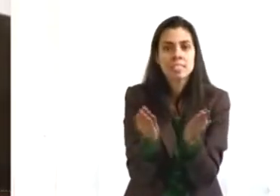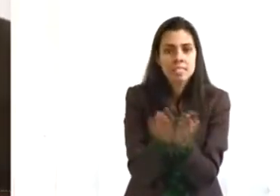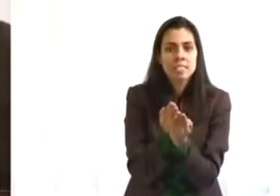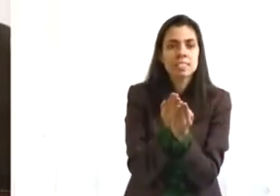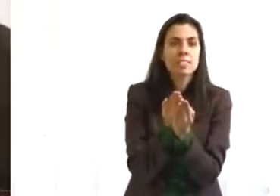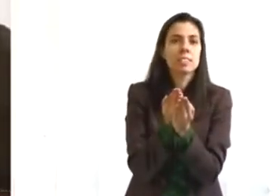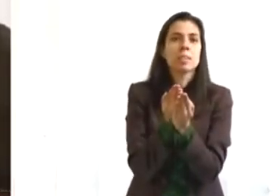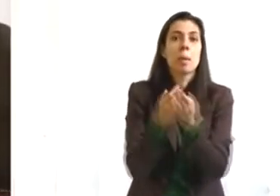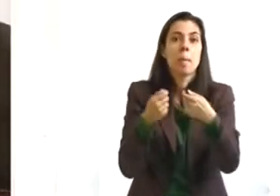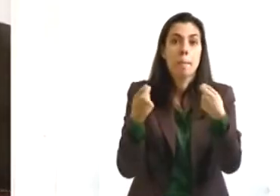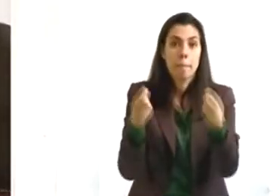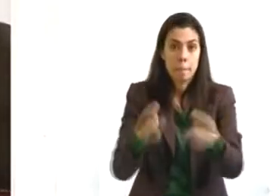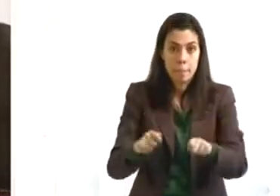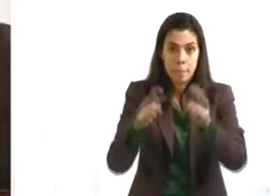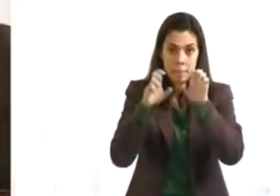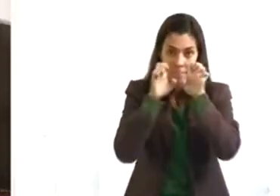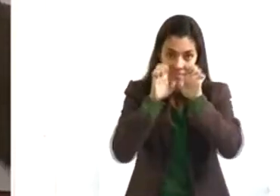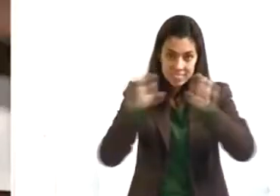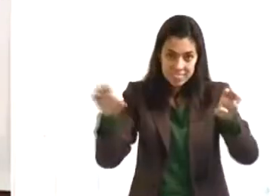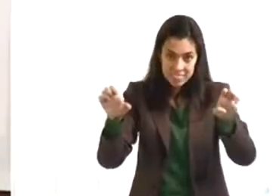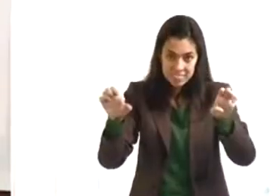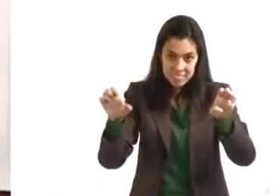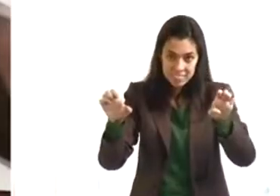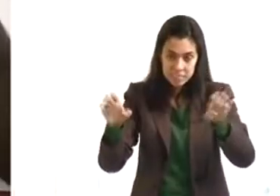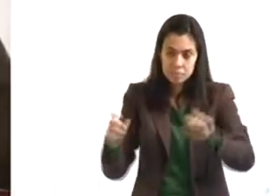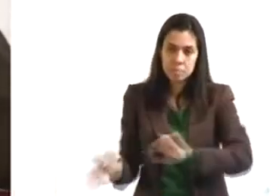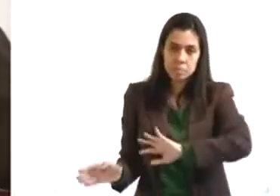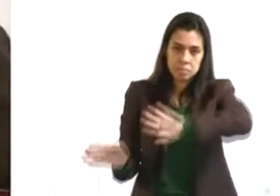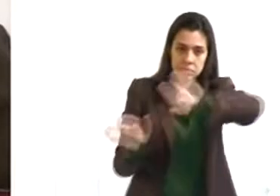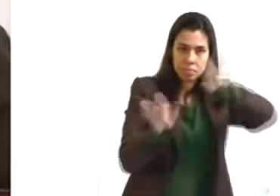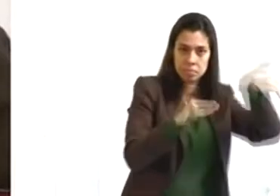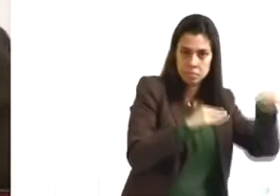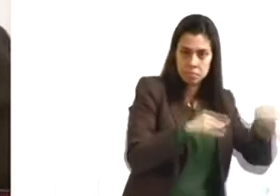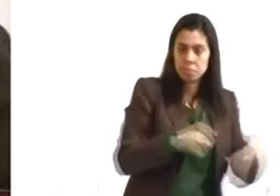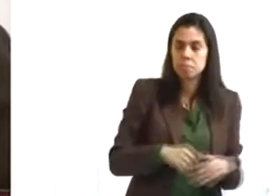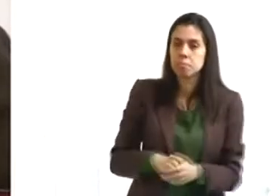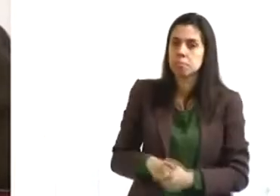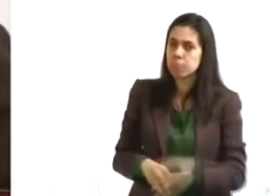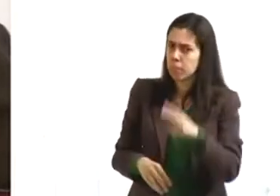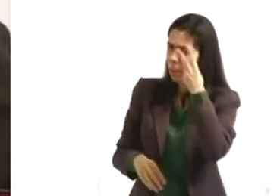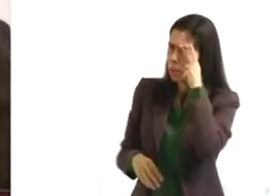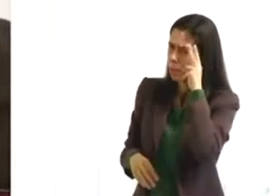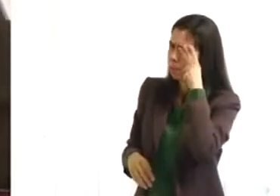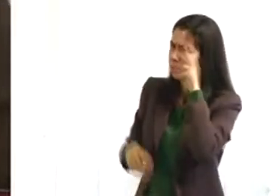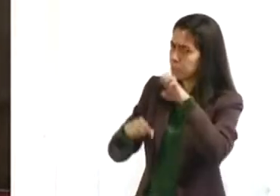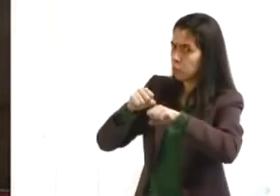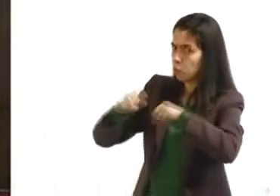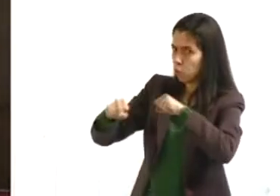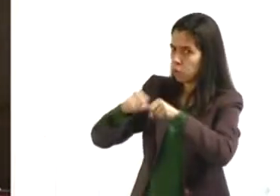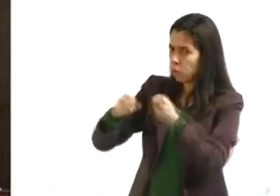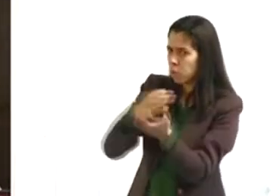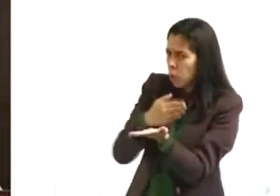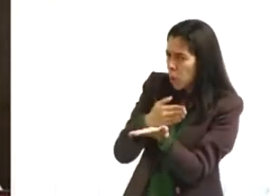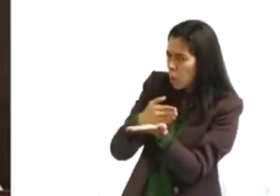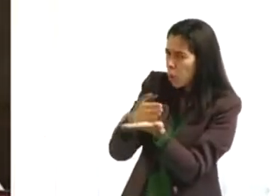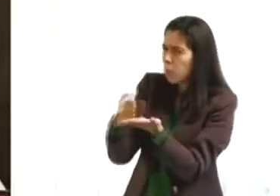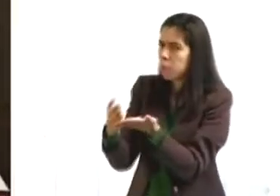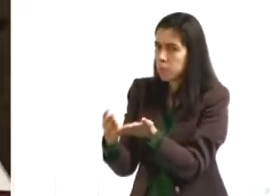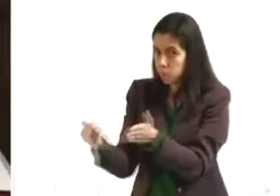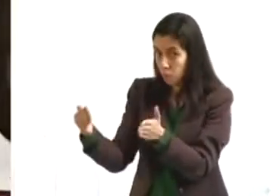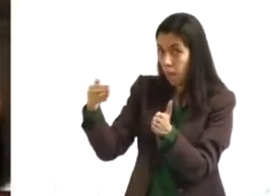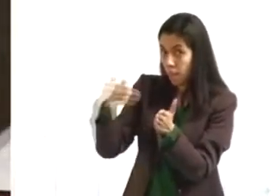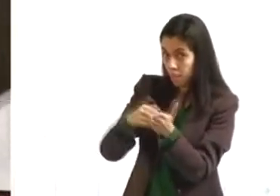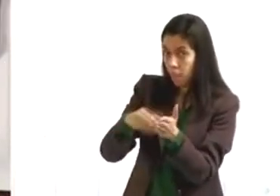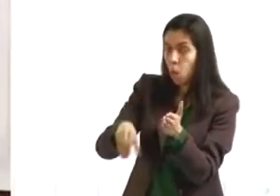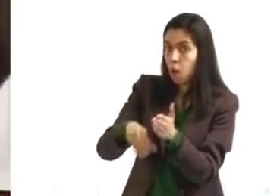irmãos, e aqui eu faço uma rápida retrospectiva no livro de Atos. para lembrar que o Senhor Jesus, antes de ser elevado às